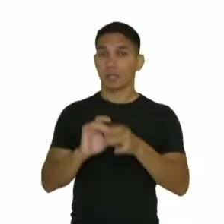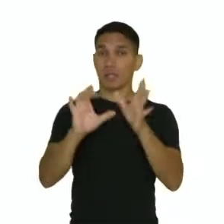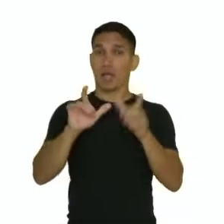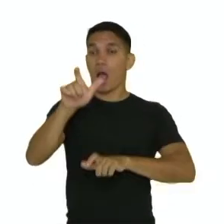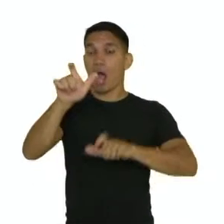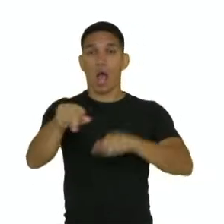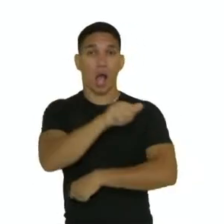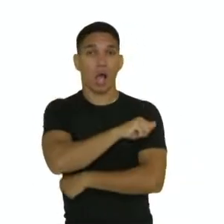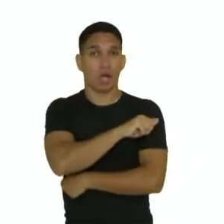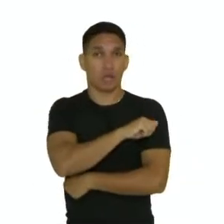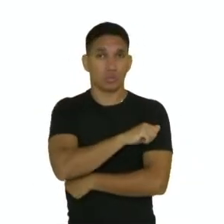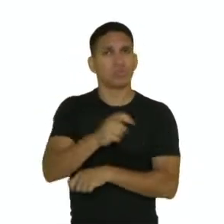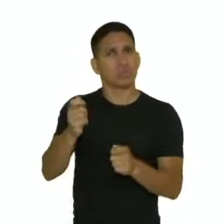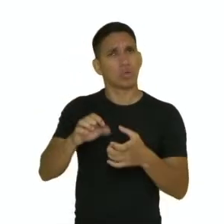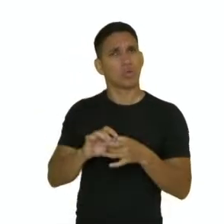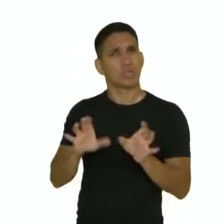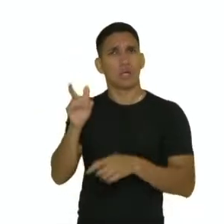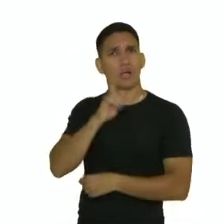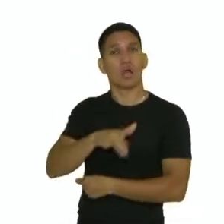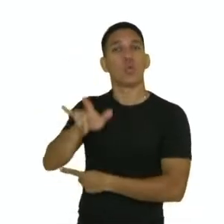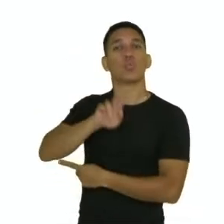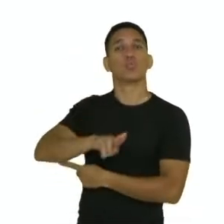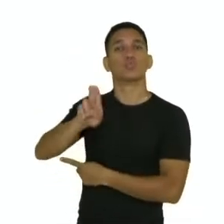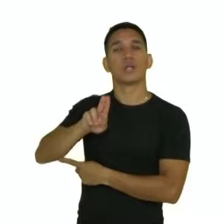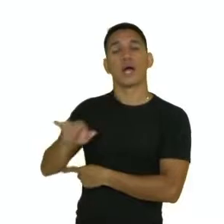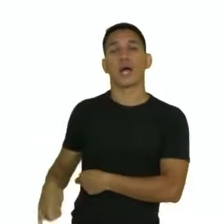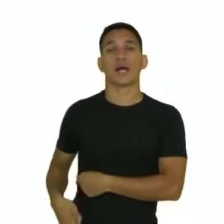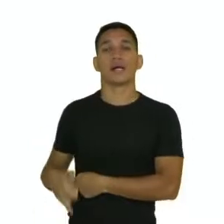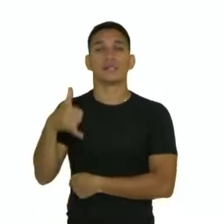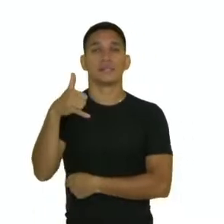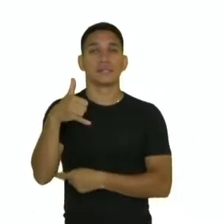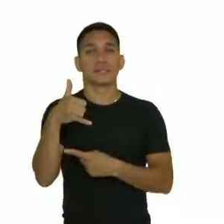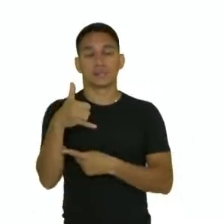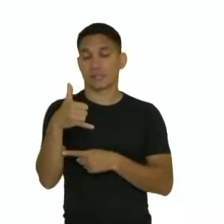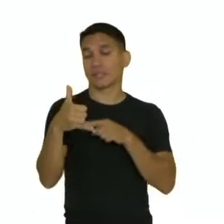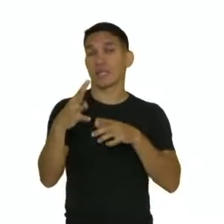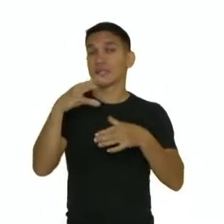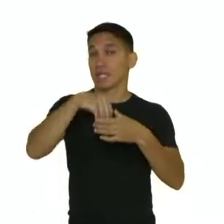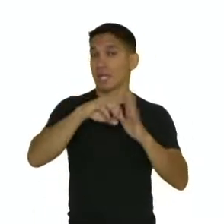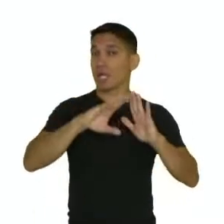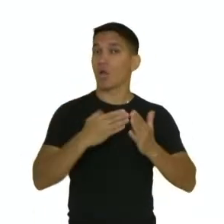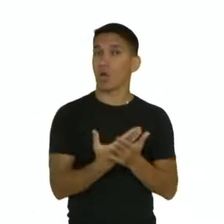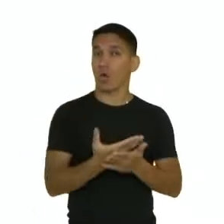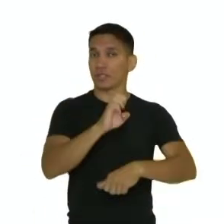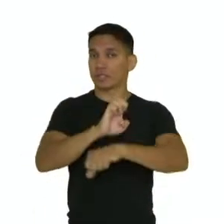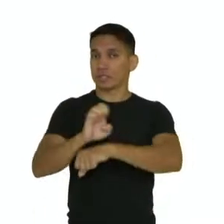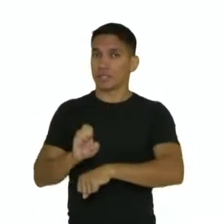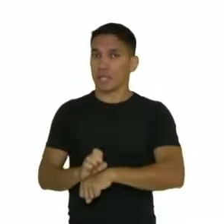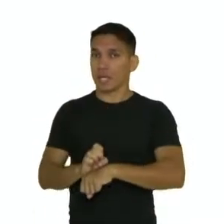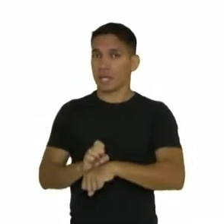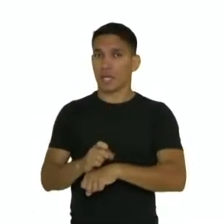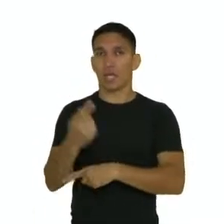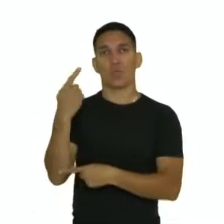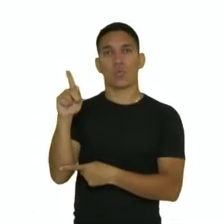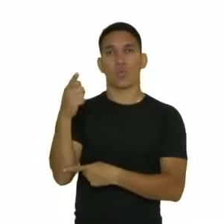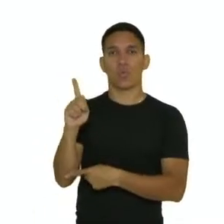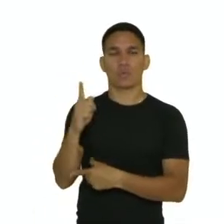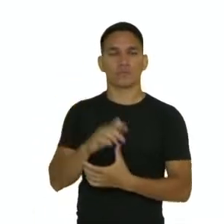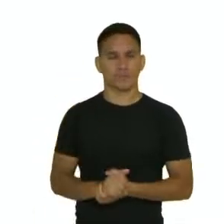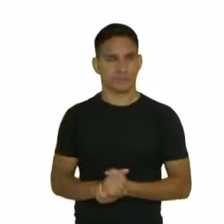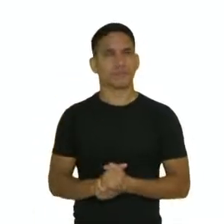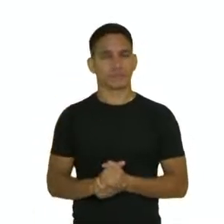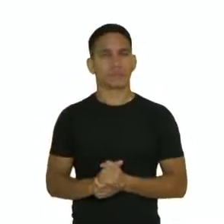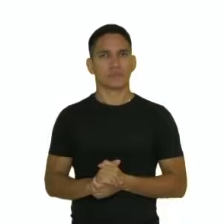usem celular dentro da sala de aula nas escolas estaduais de Goiás. Em tramitação na Assembleia